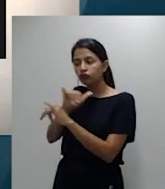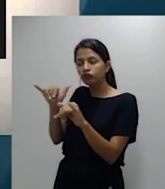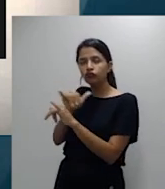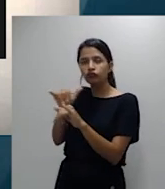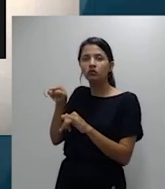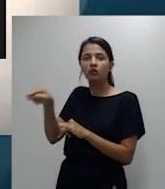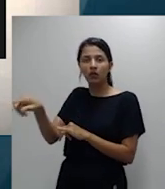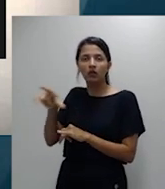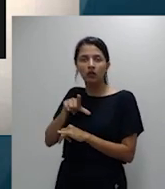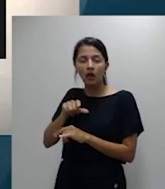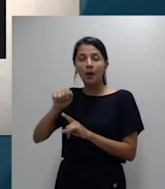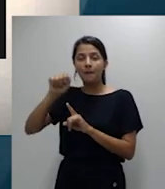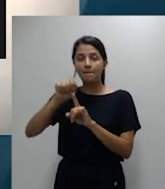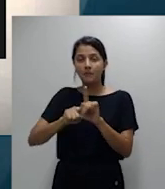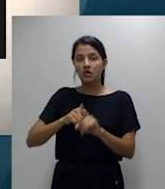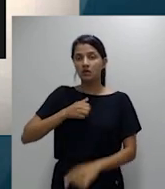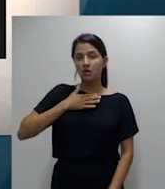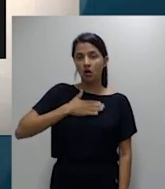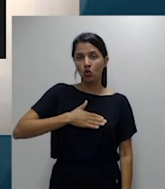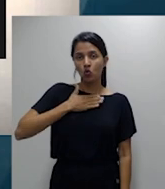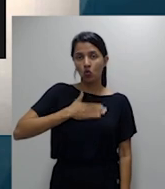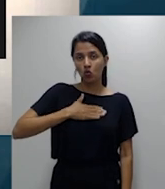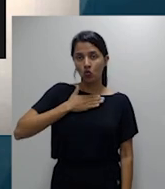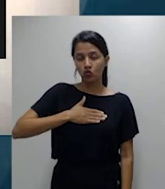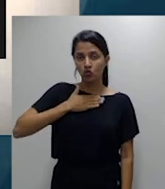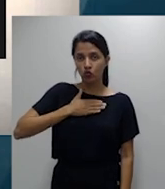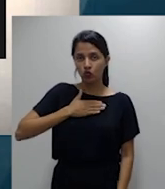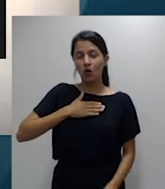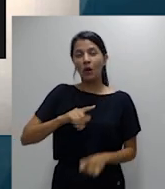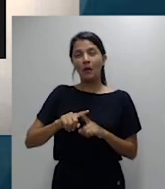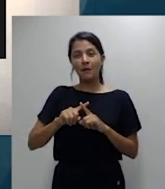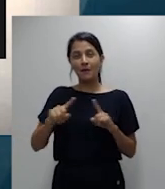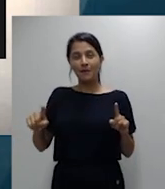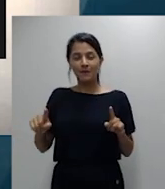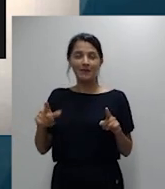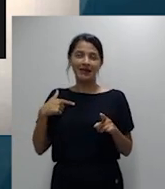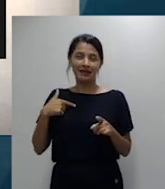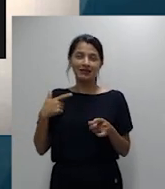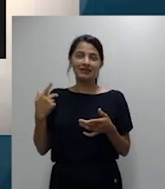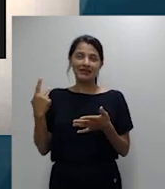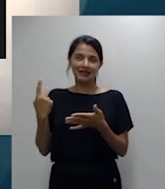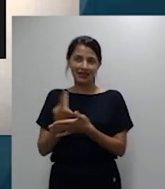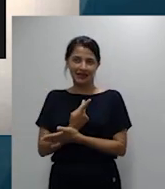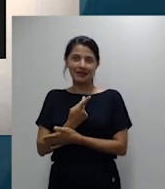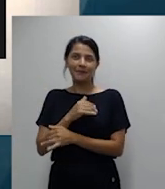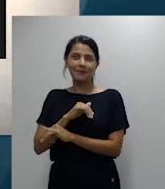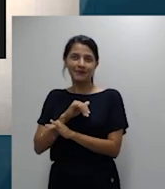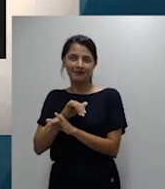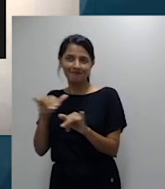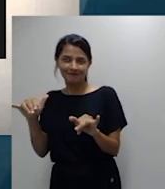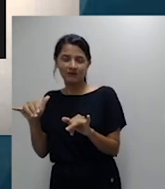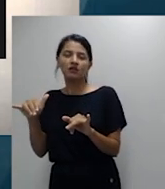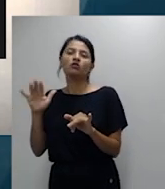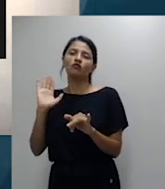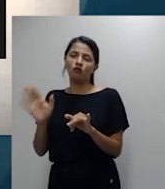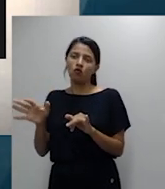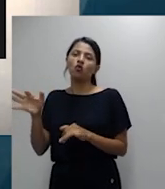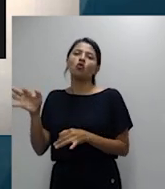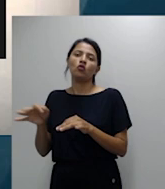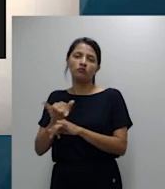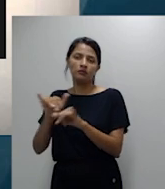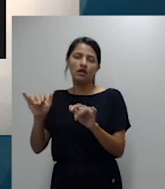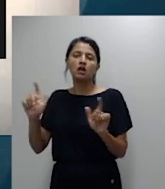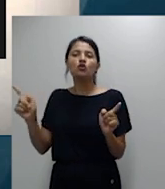em agosto o mês de agosto no entanto a presente impetração a foi ajuizada foi da